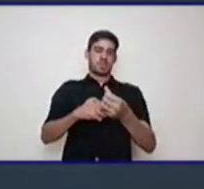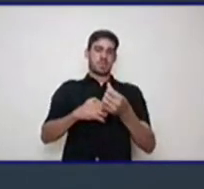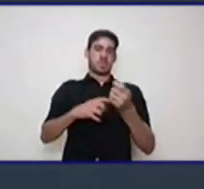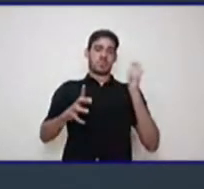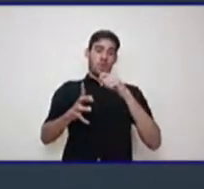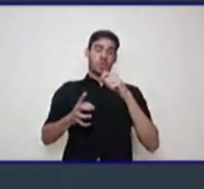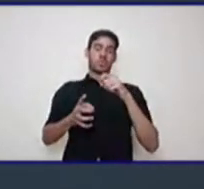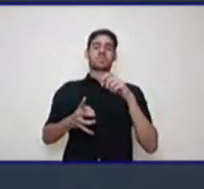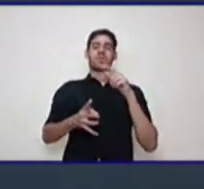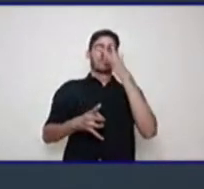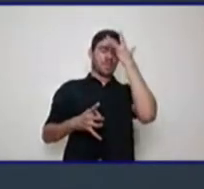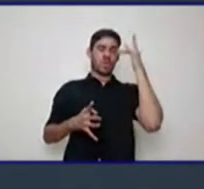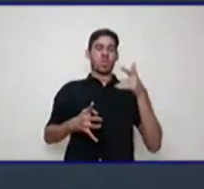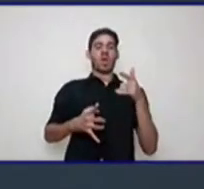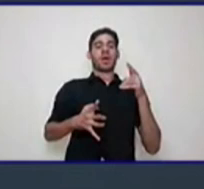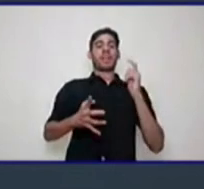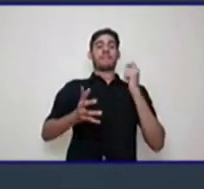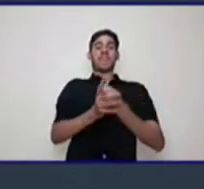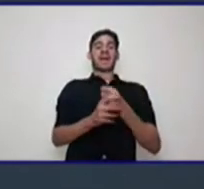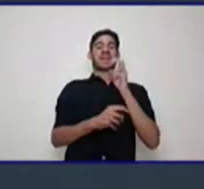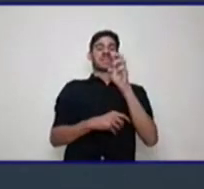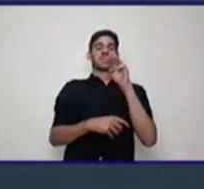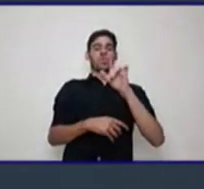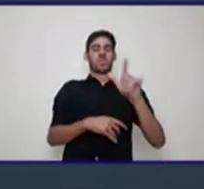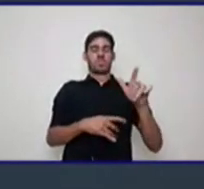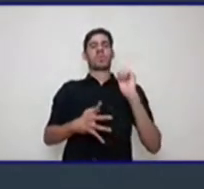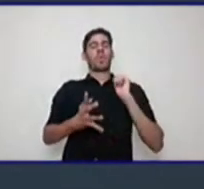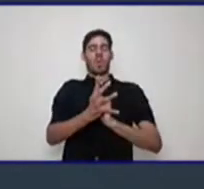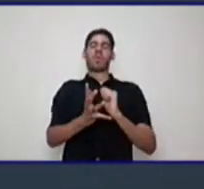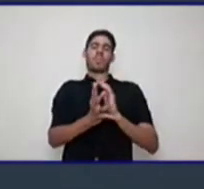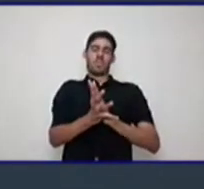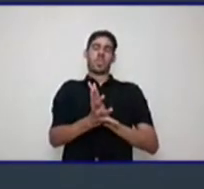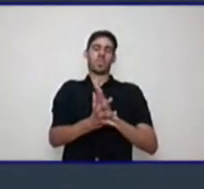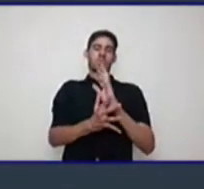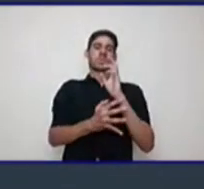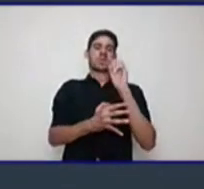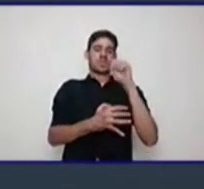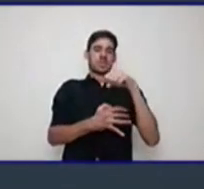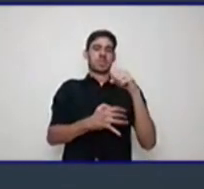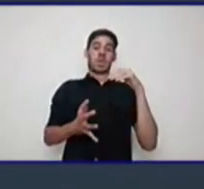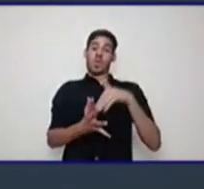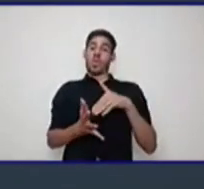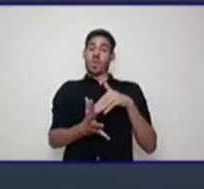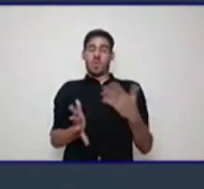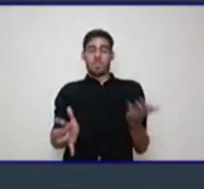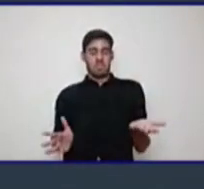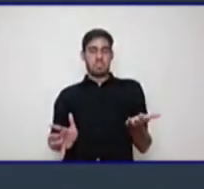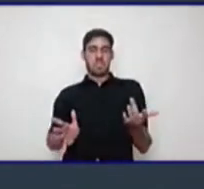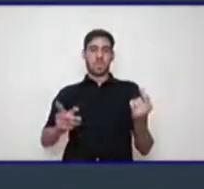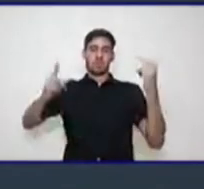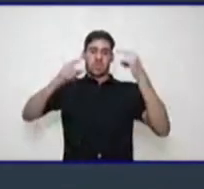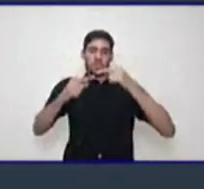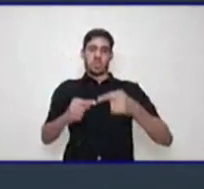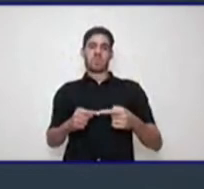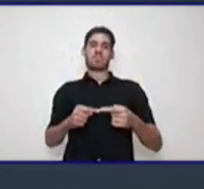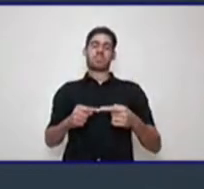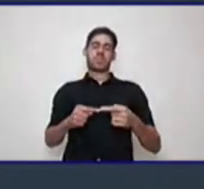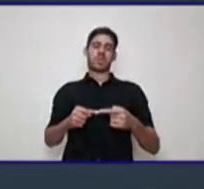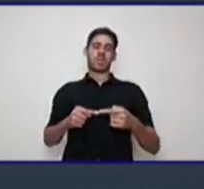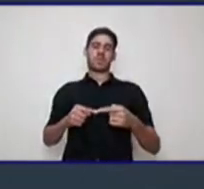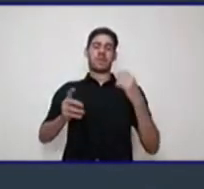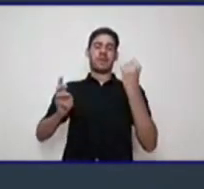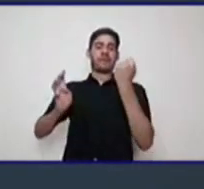infrator a 5 mil, eu estaria aplicando essa multa de 5 mil reais no grau mínimo, na linha do que veio a ser